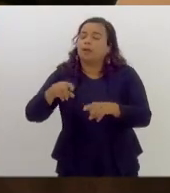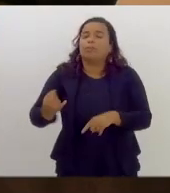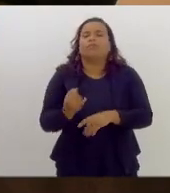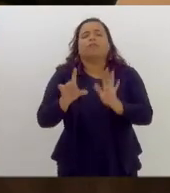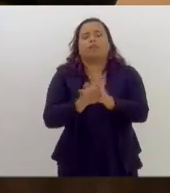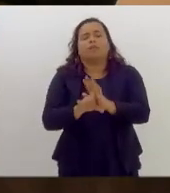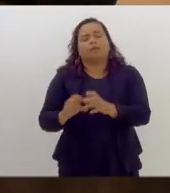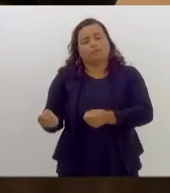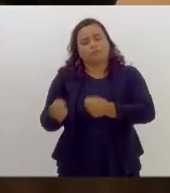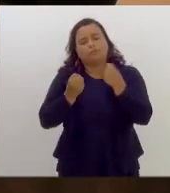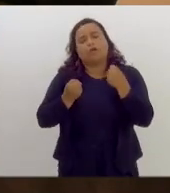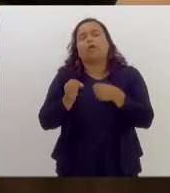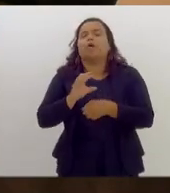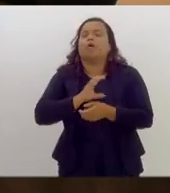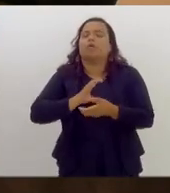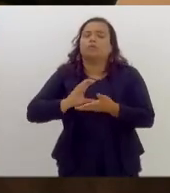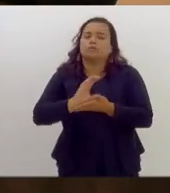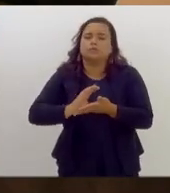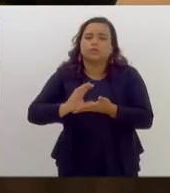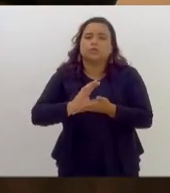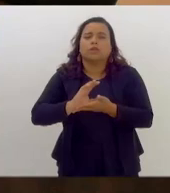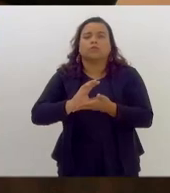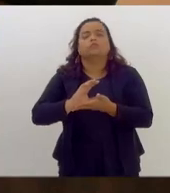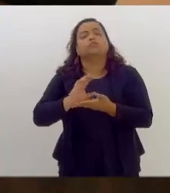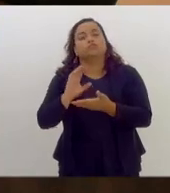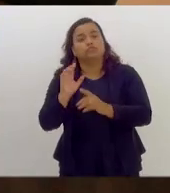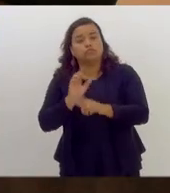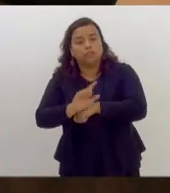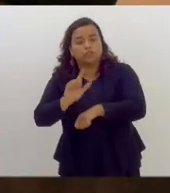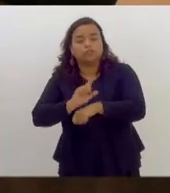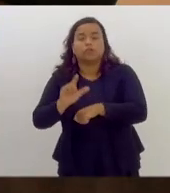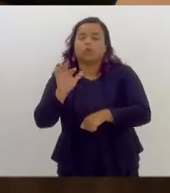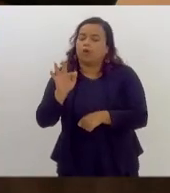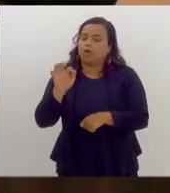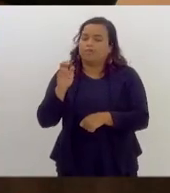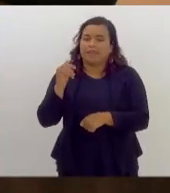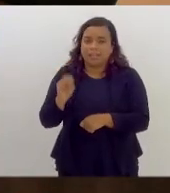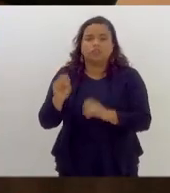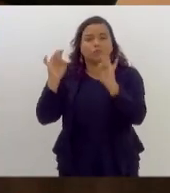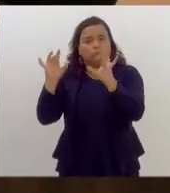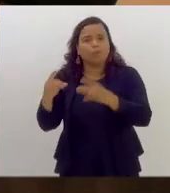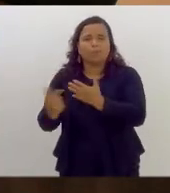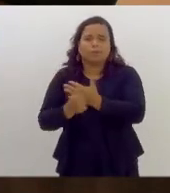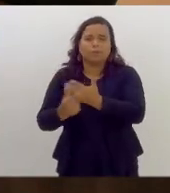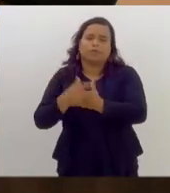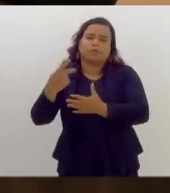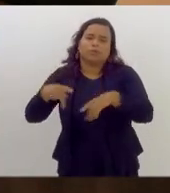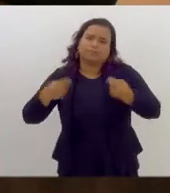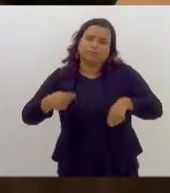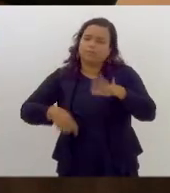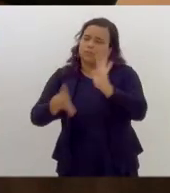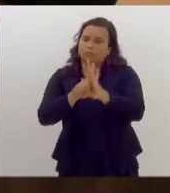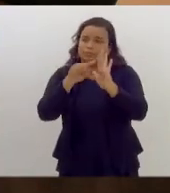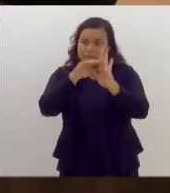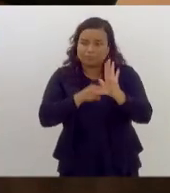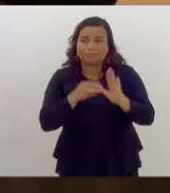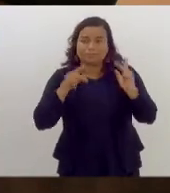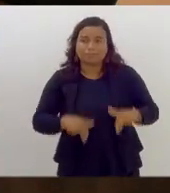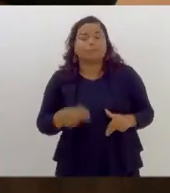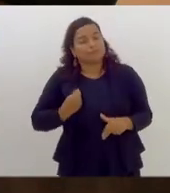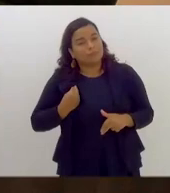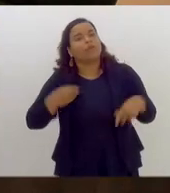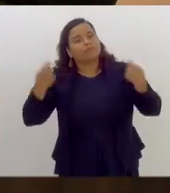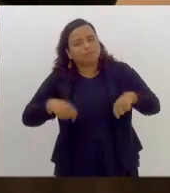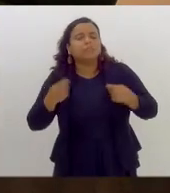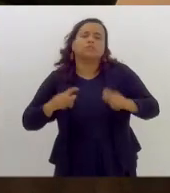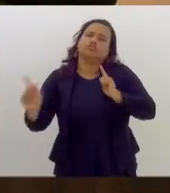o Conselho Gestor do FEIS. É preciso que o Conselho Gestor do FEIS cumpra o seu papel como prevê a legislação. Ele existe, ele tem